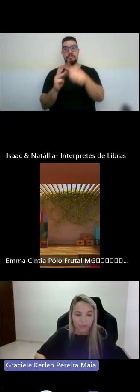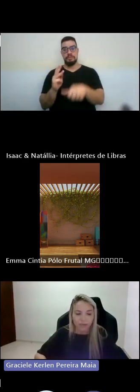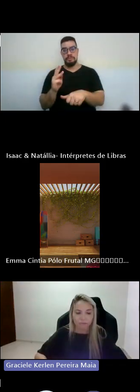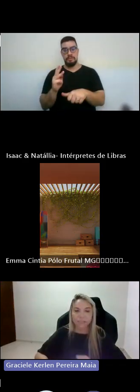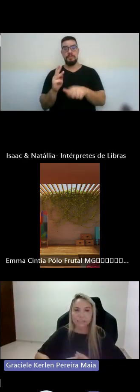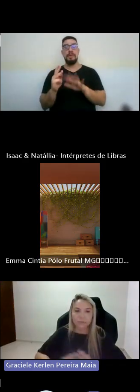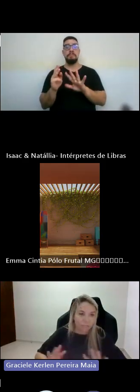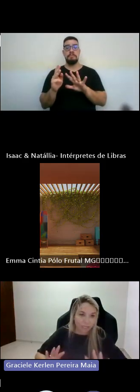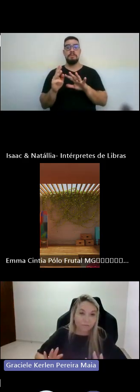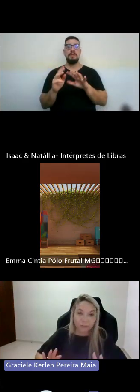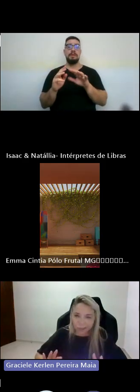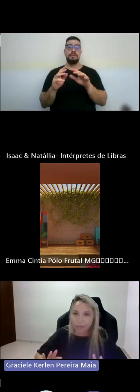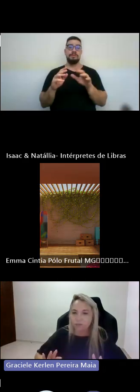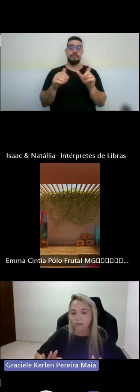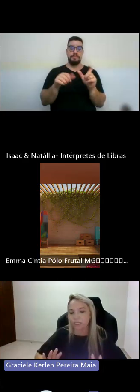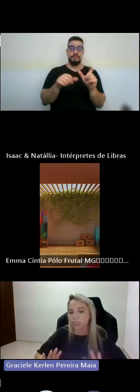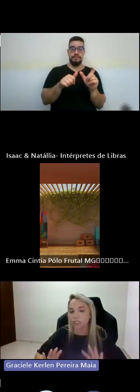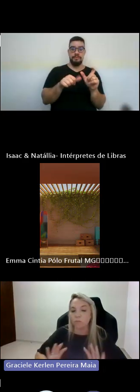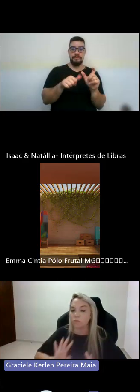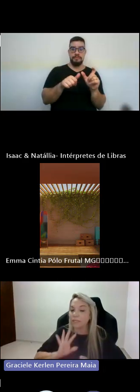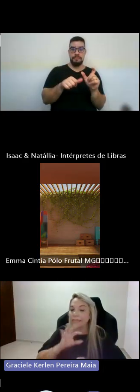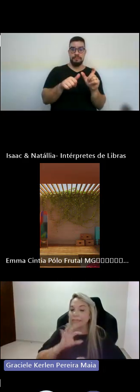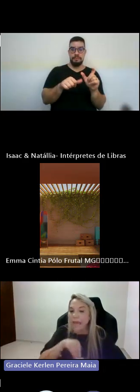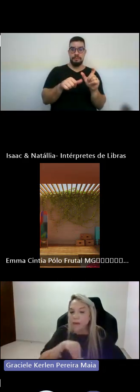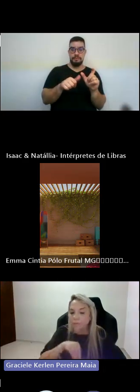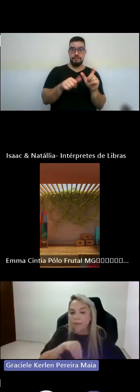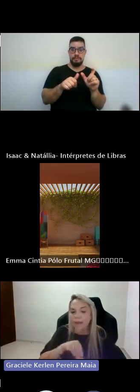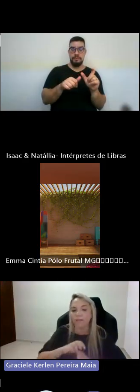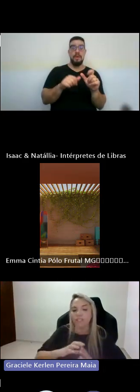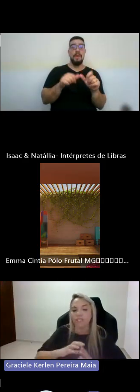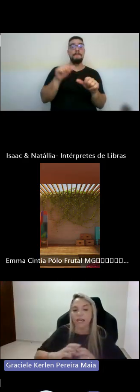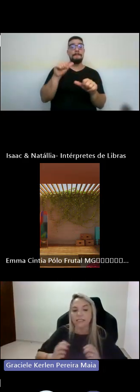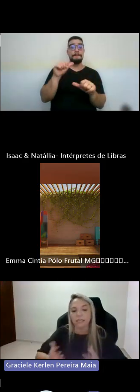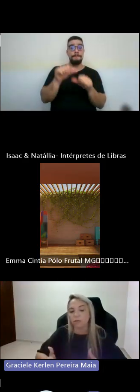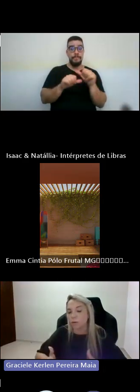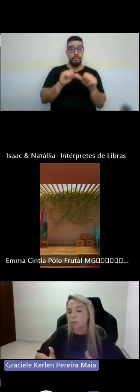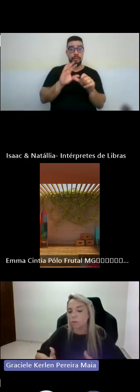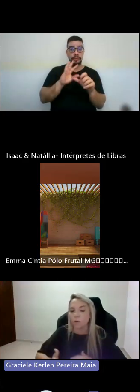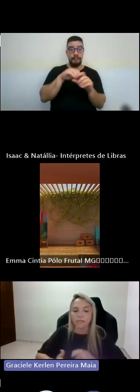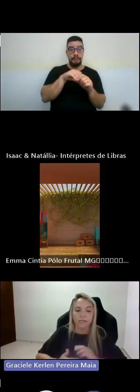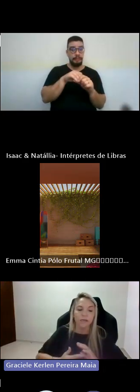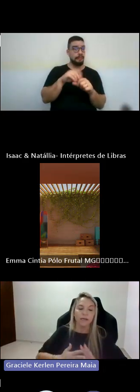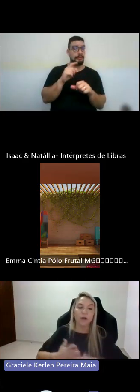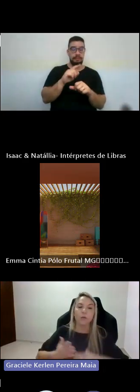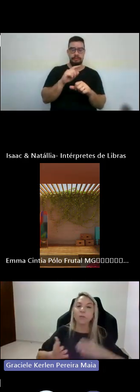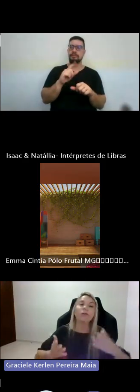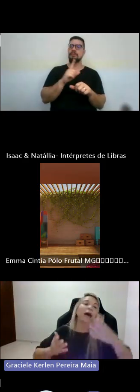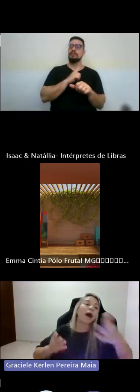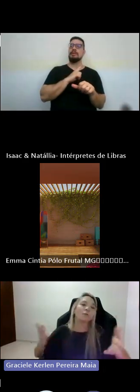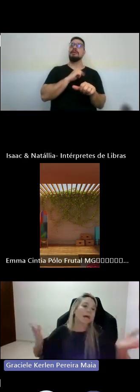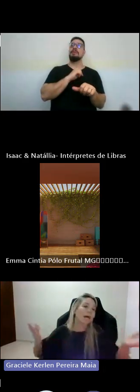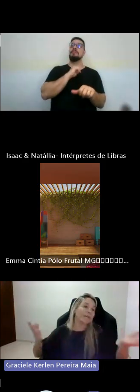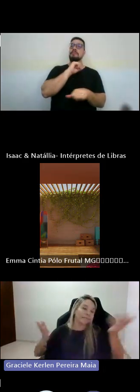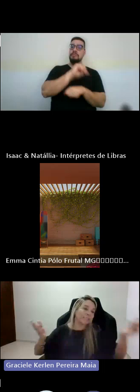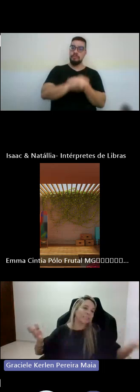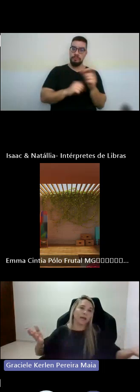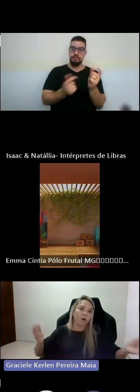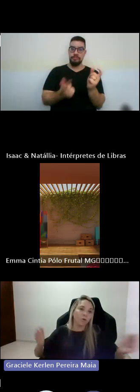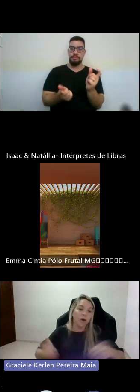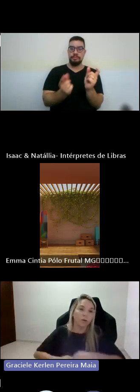palavra. Flexão significa isso, tá, gente? A gente não muda o interno da palavra, a gente acrescenta alguma coisa, né? O plural tá